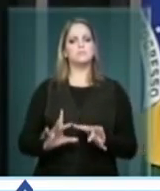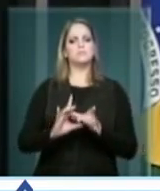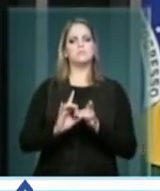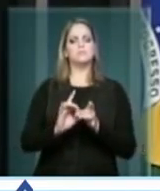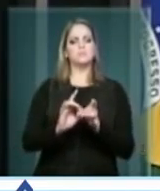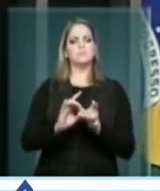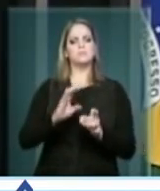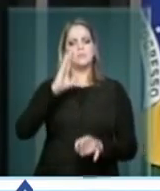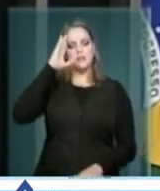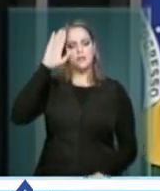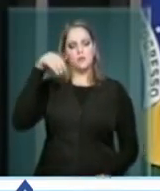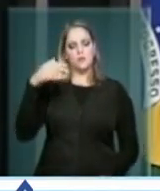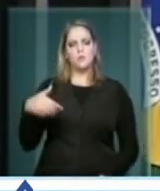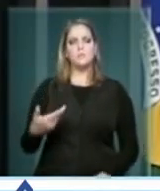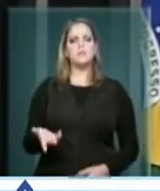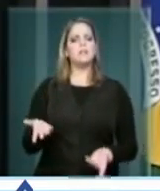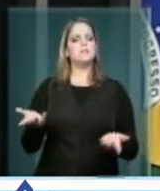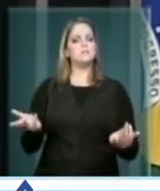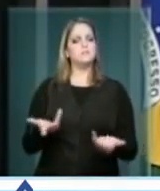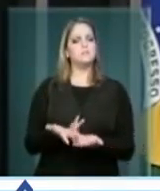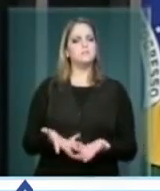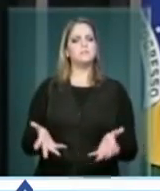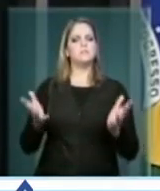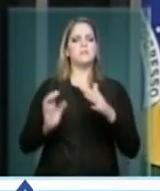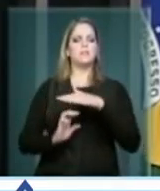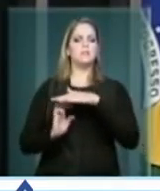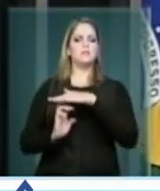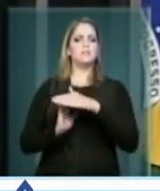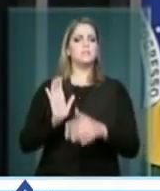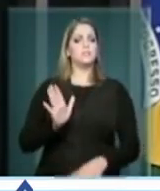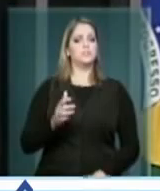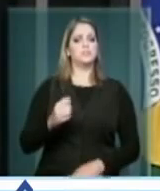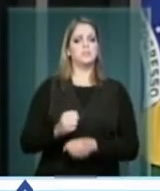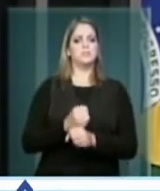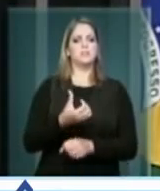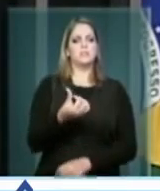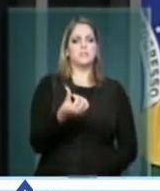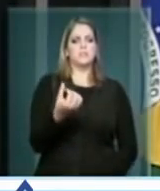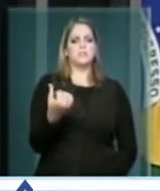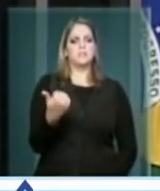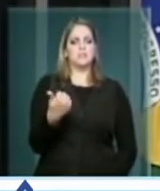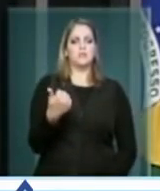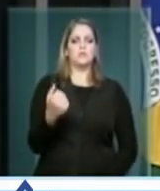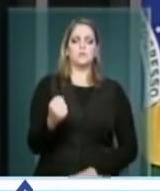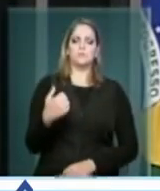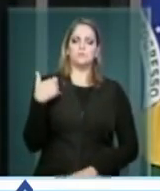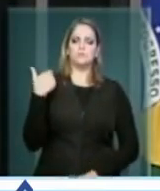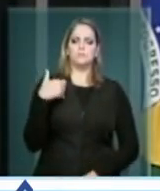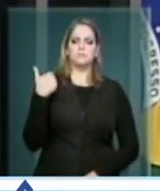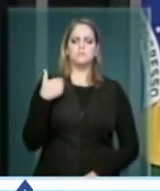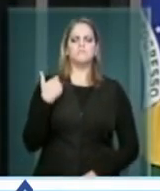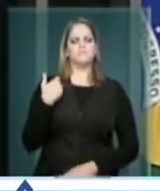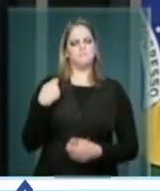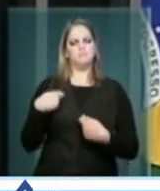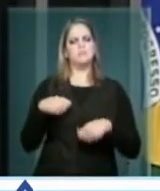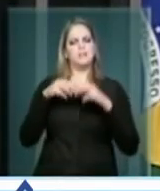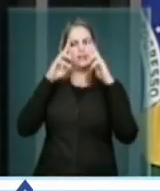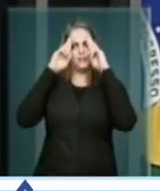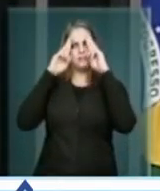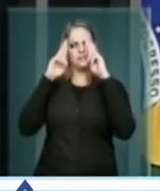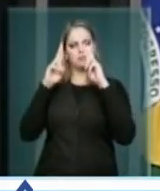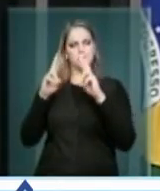a uma instituição que, depois de 61 anos de existência, merece realmente o respeito e admiração